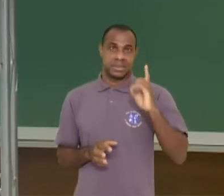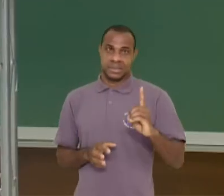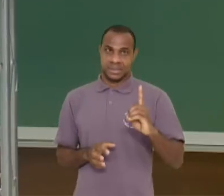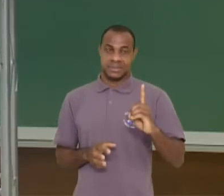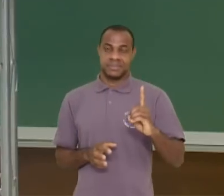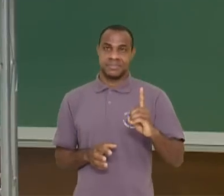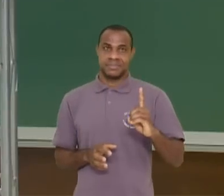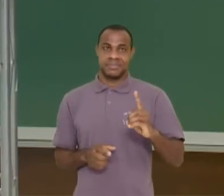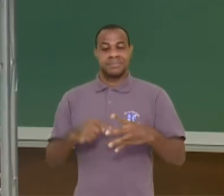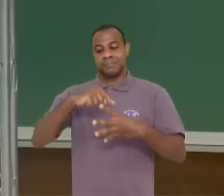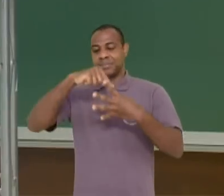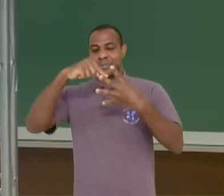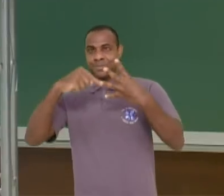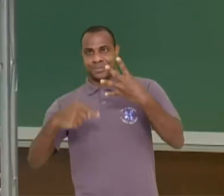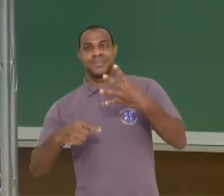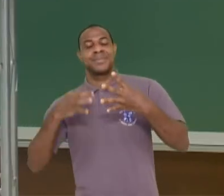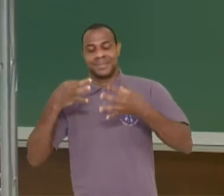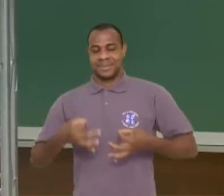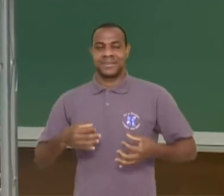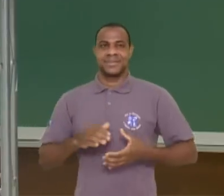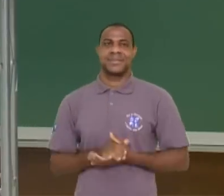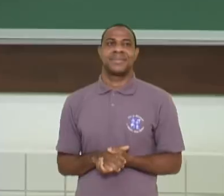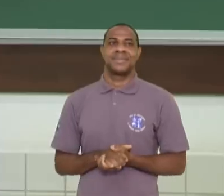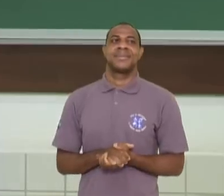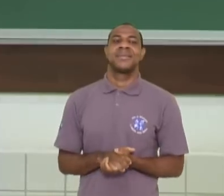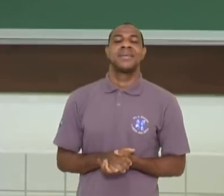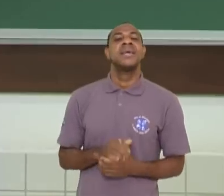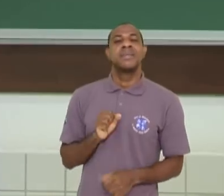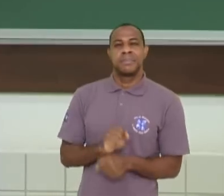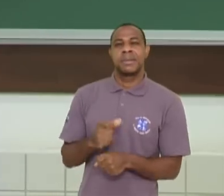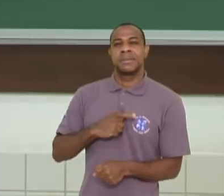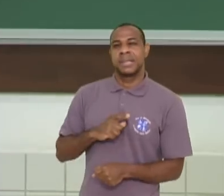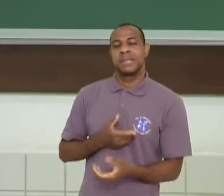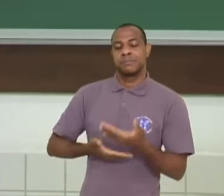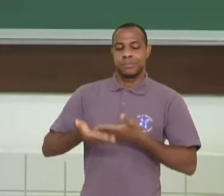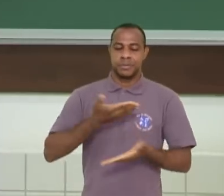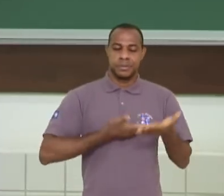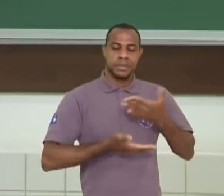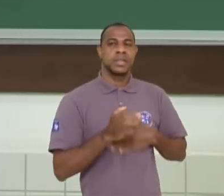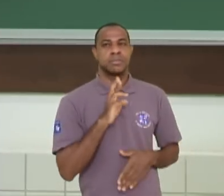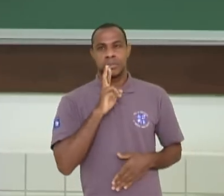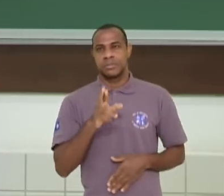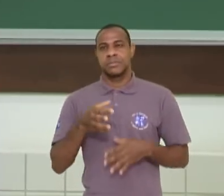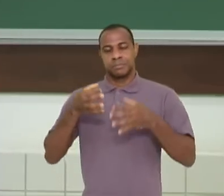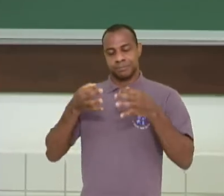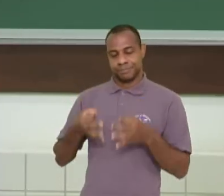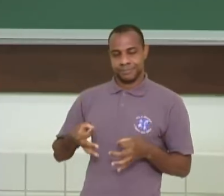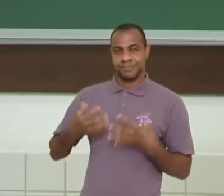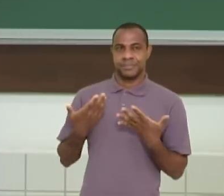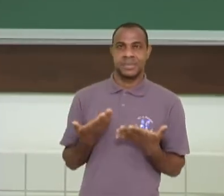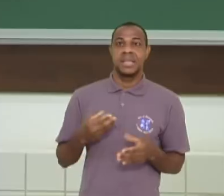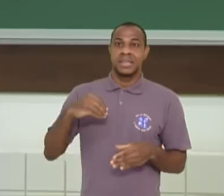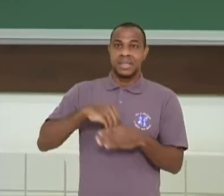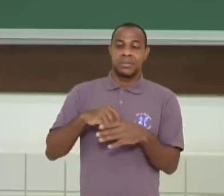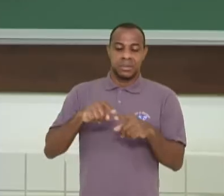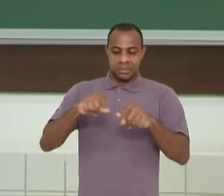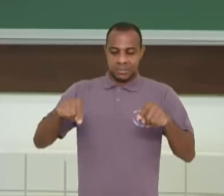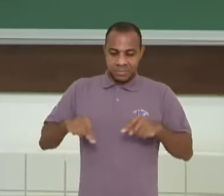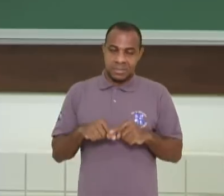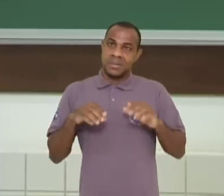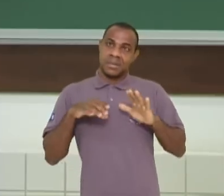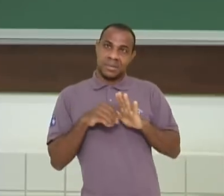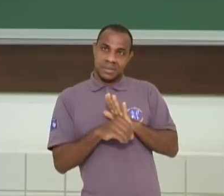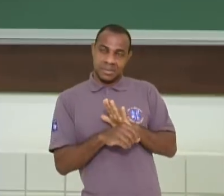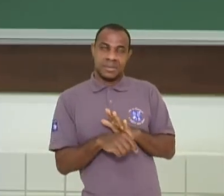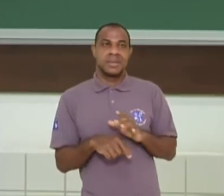Resposta correta, letra D. Bem tranquilo, espero que você tenha interagido, que você tenha respondido no aplicativo Aula Paraná. Você que acompanha